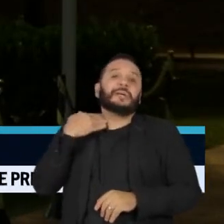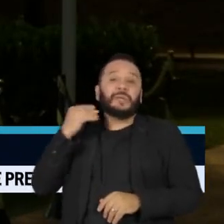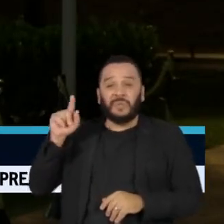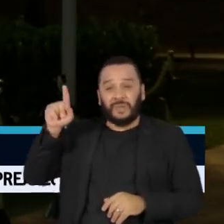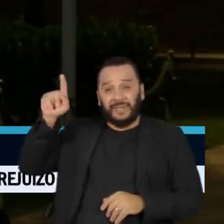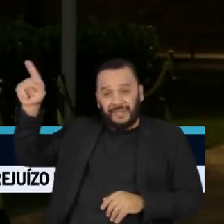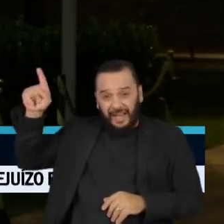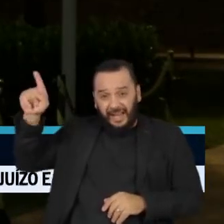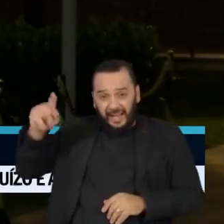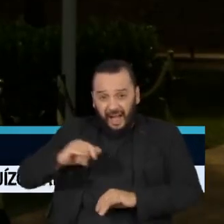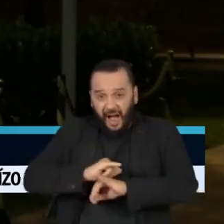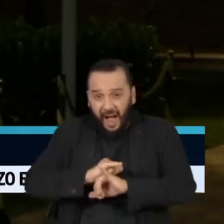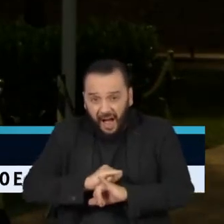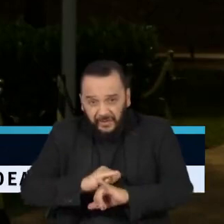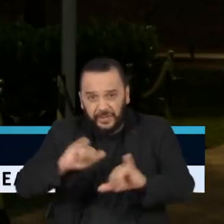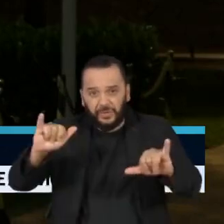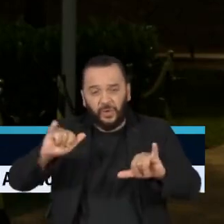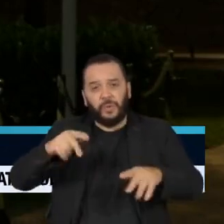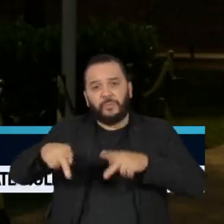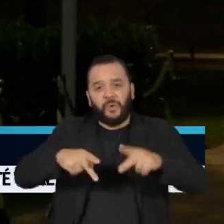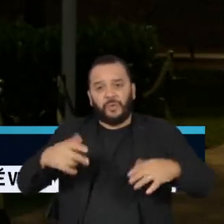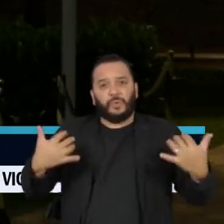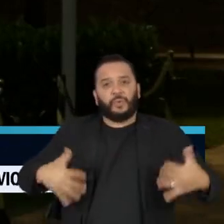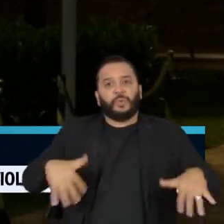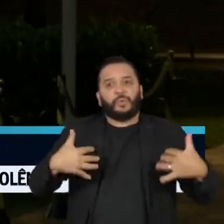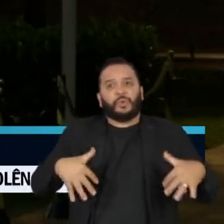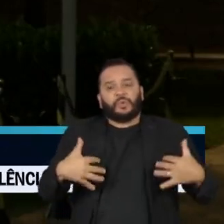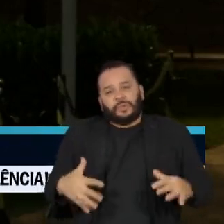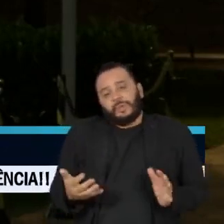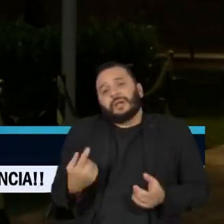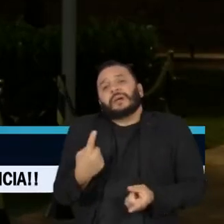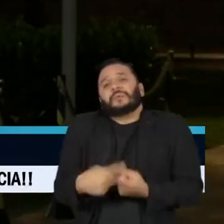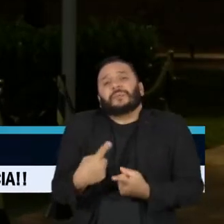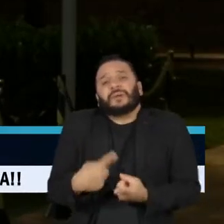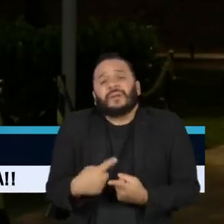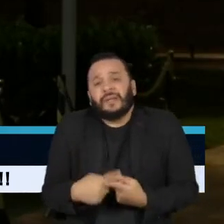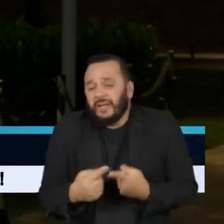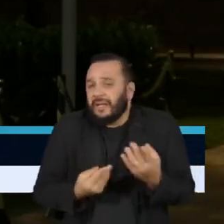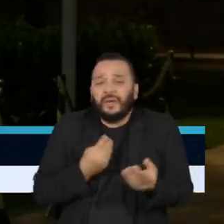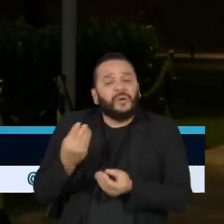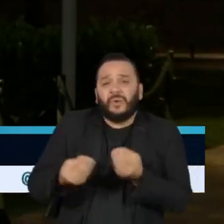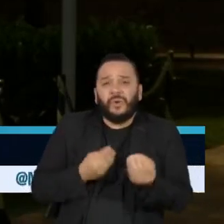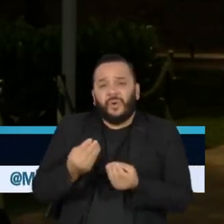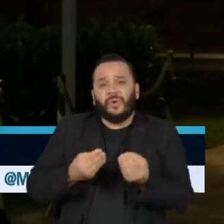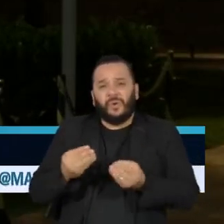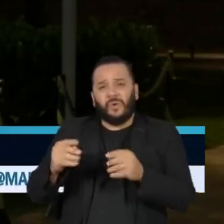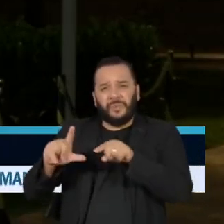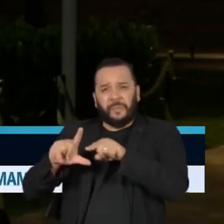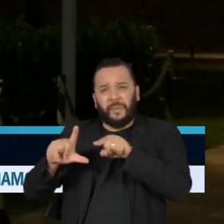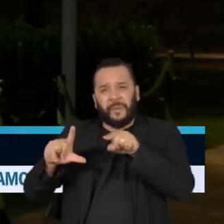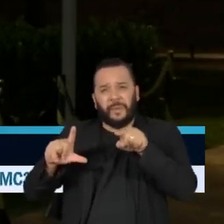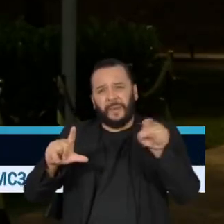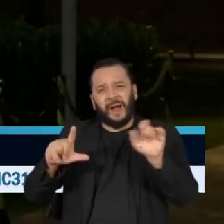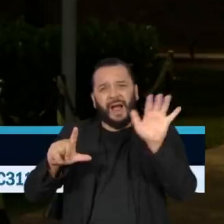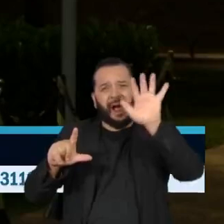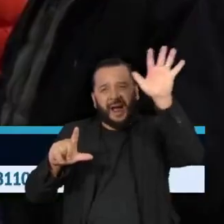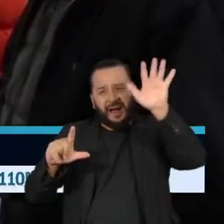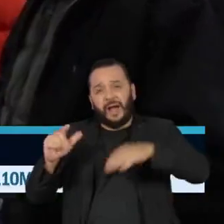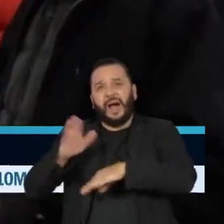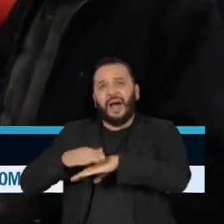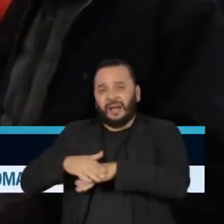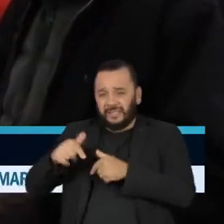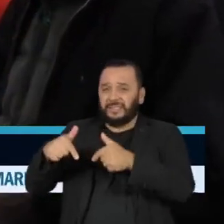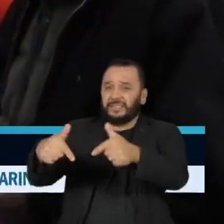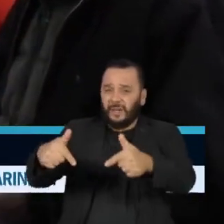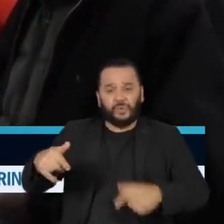a subir nos próximos meses, diante da incerteza do efeito das medidas para combater a maior inflação dos últimos 40 anos.